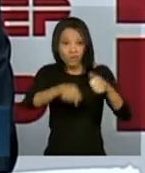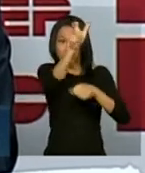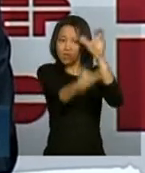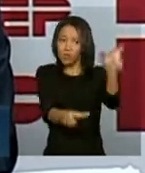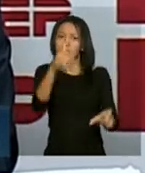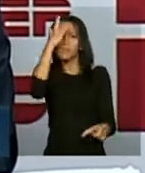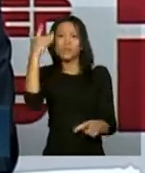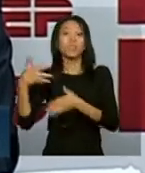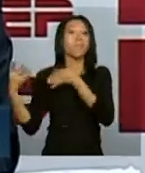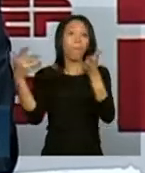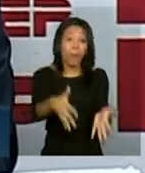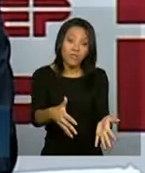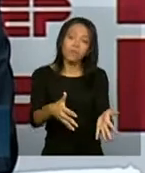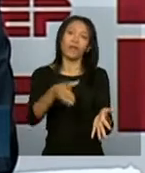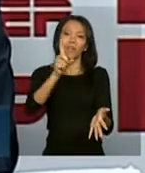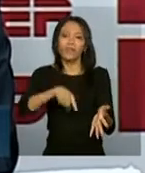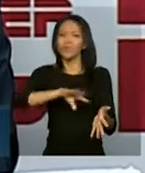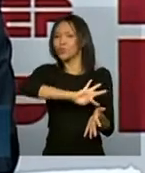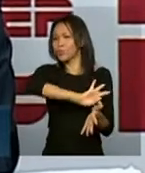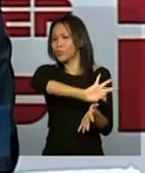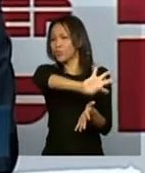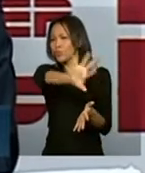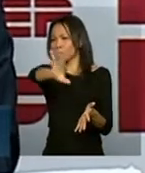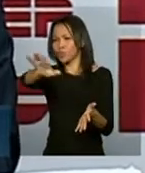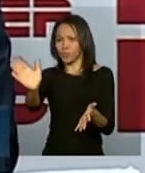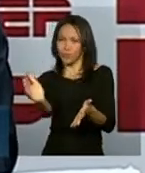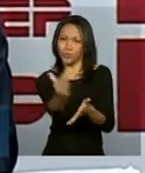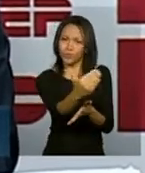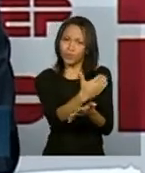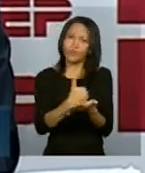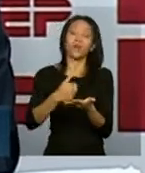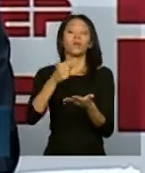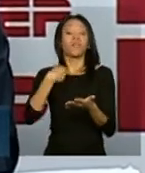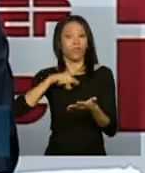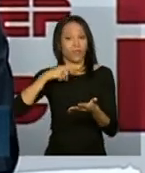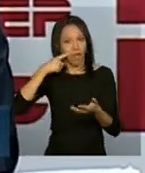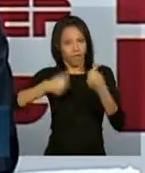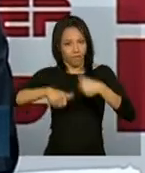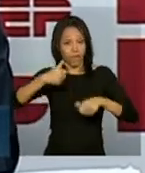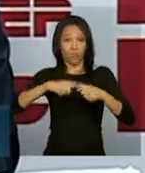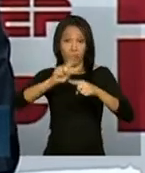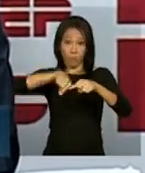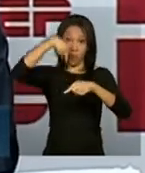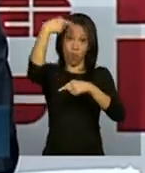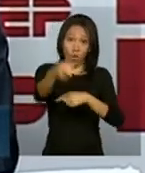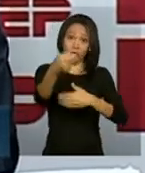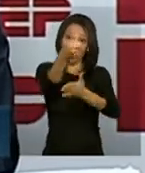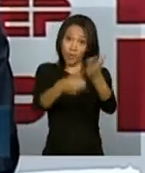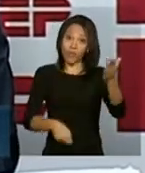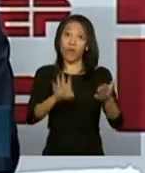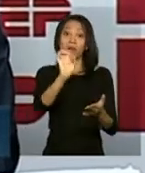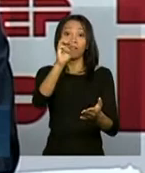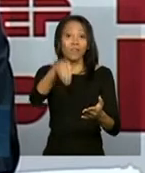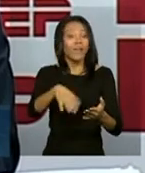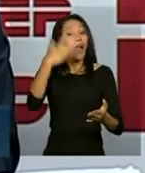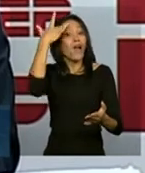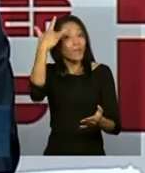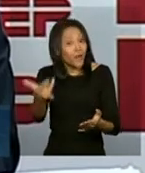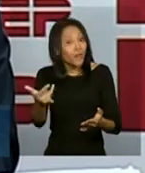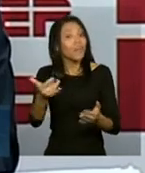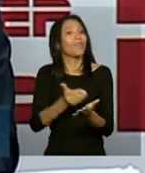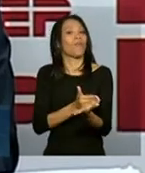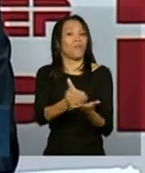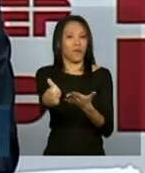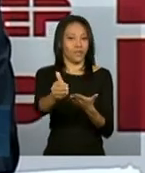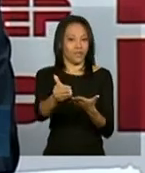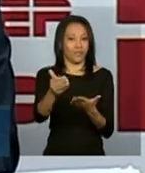debate. Tudo isso é um material que nós vamos começar a recolher, porque o trabalho para o próximo Enem começa amanhã, apesar de ser feriado, nós já estamos